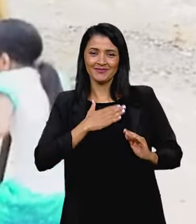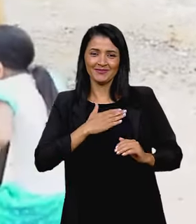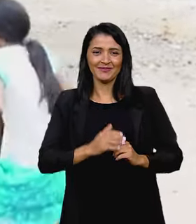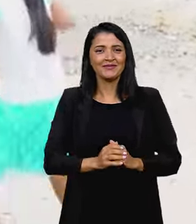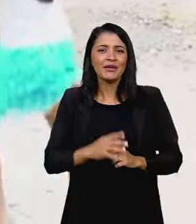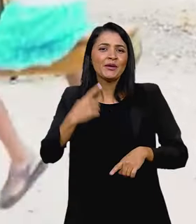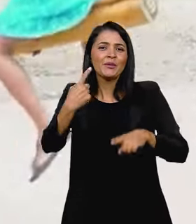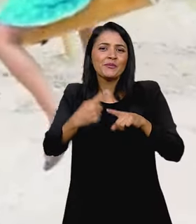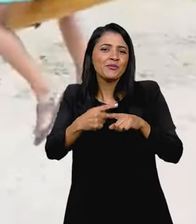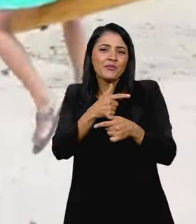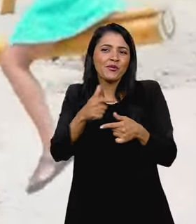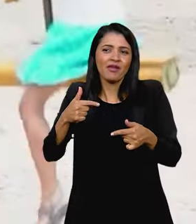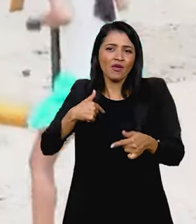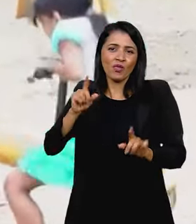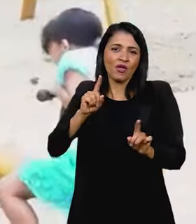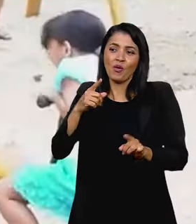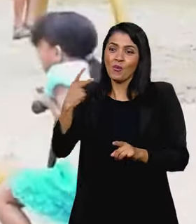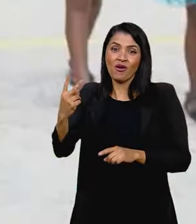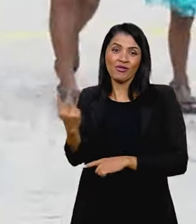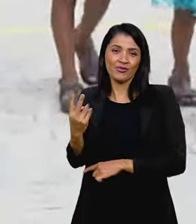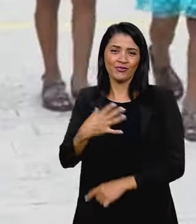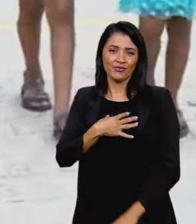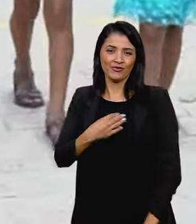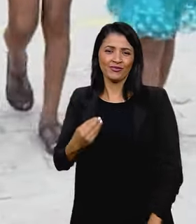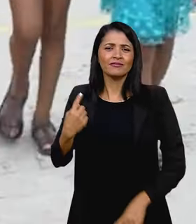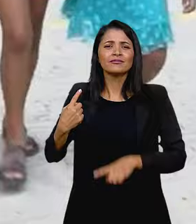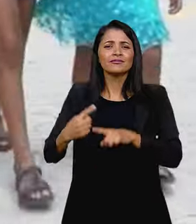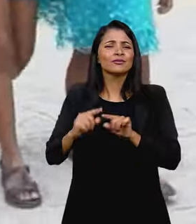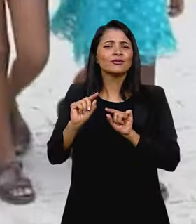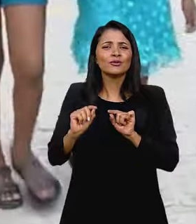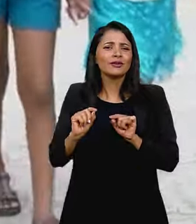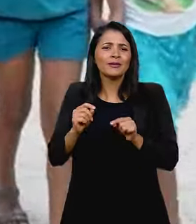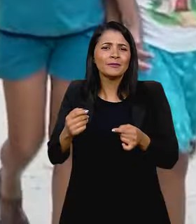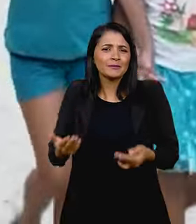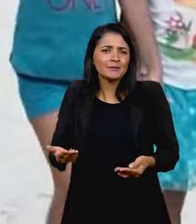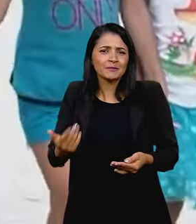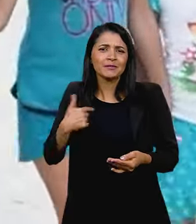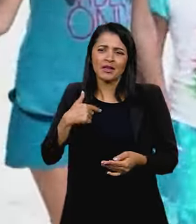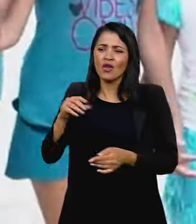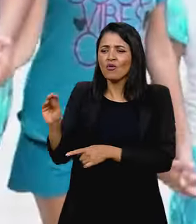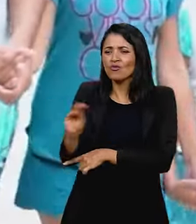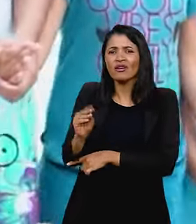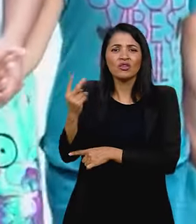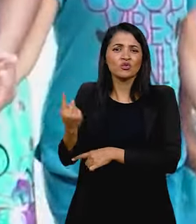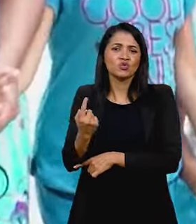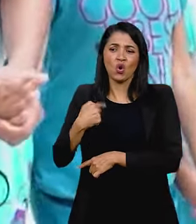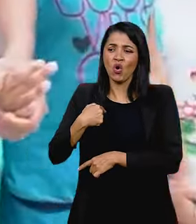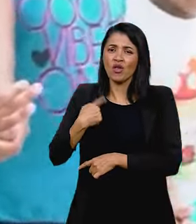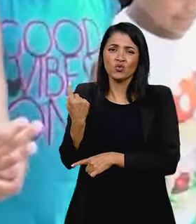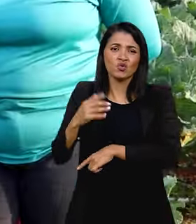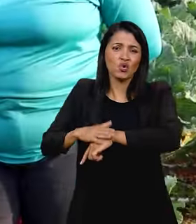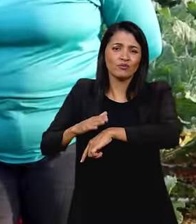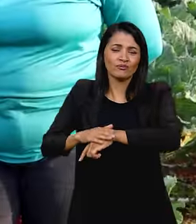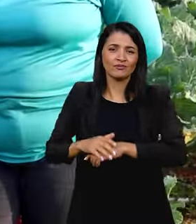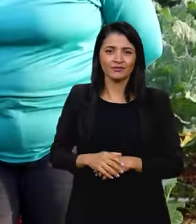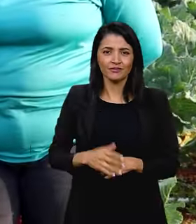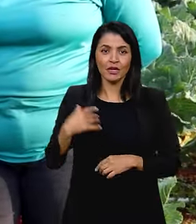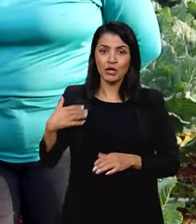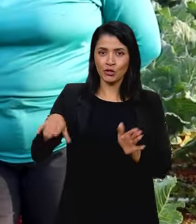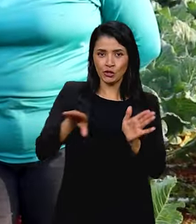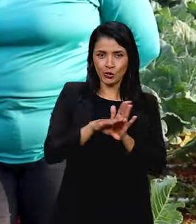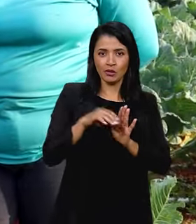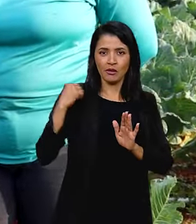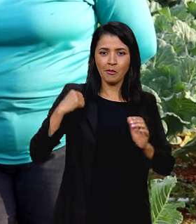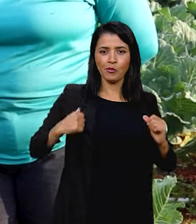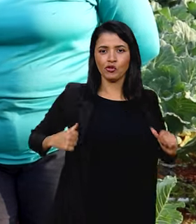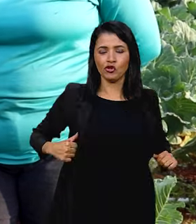meu cantinho até por conta não deu por conta delas duas porque eu crio elas duas só nós chegamos aqui com